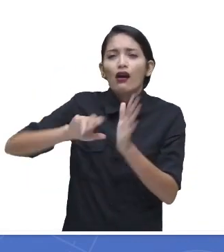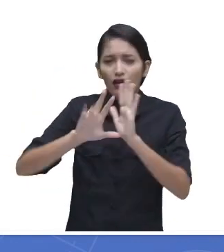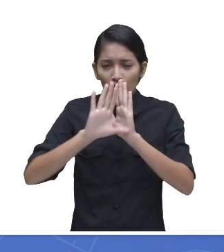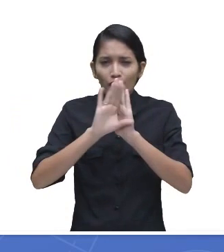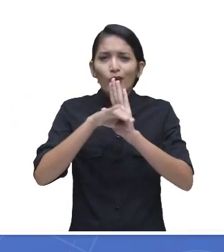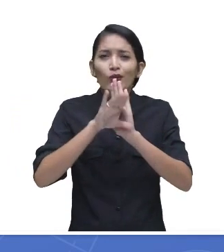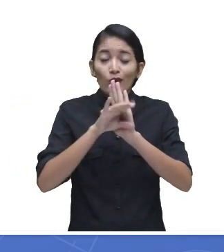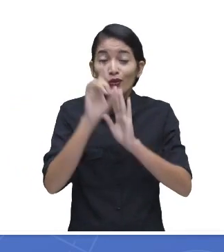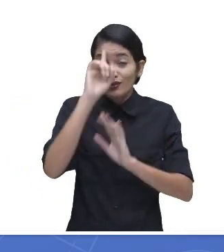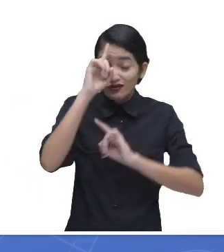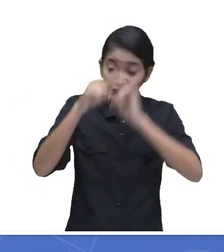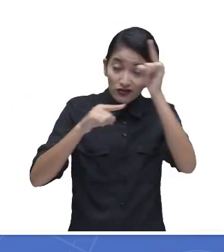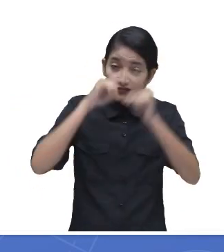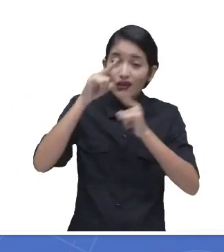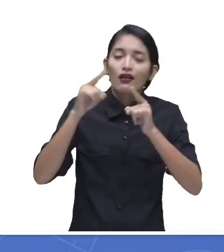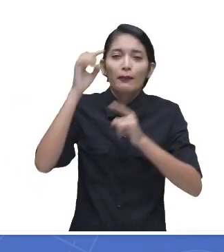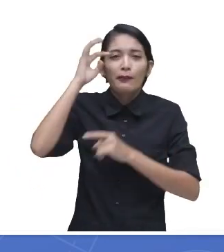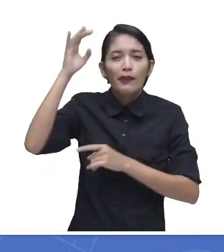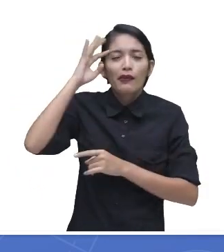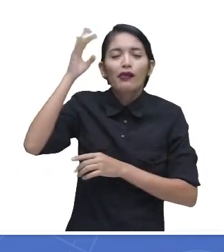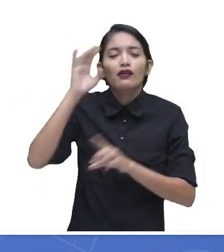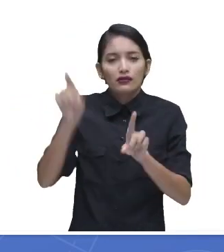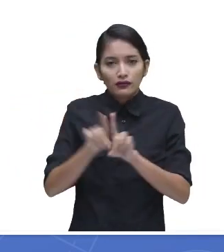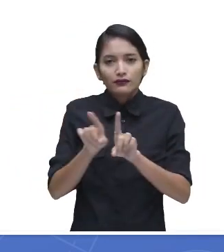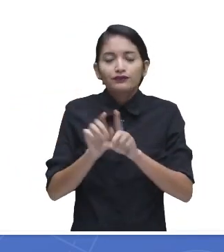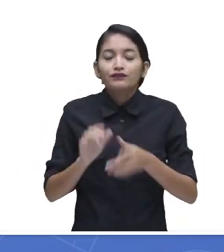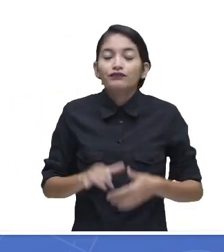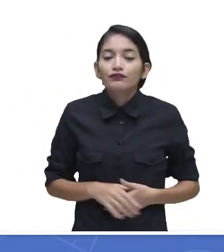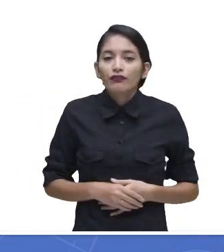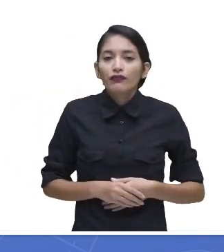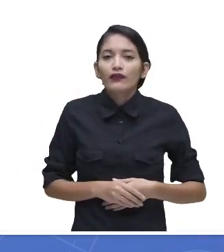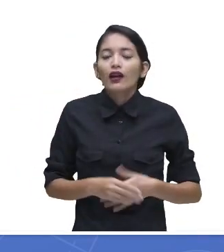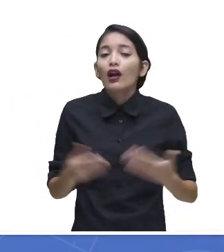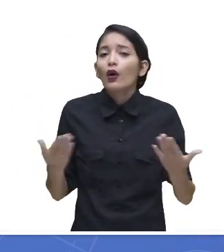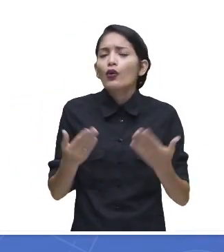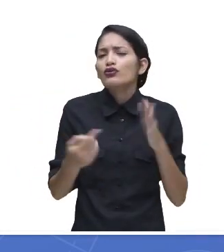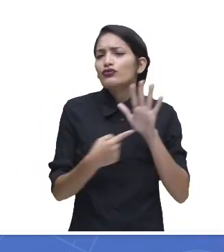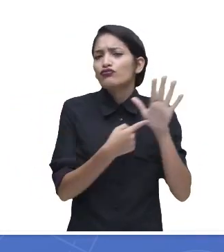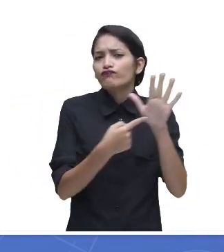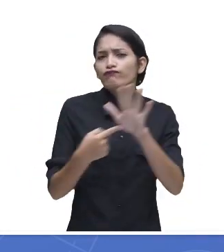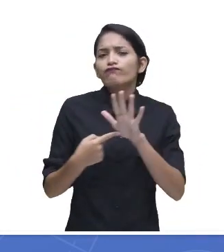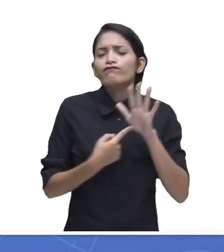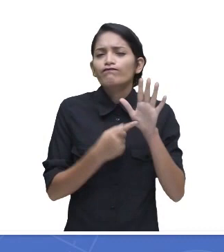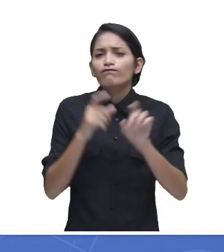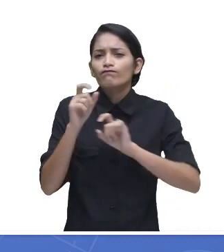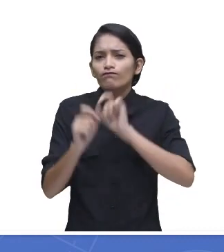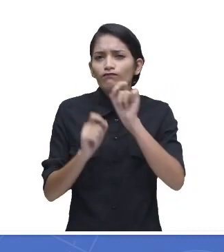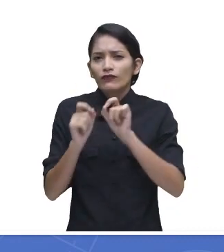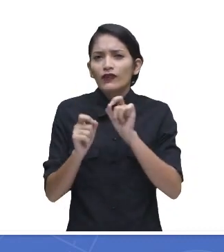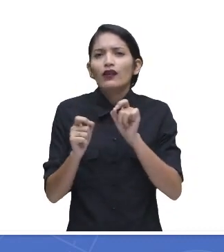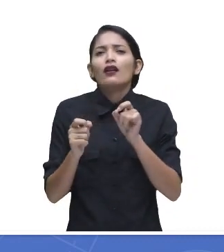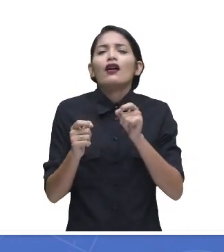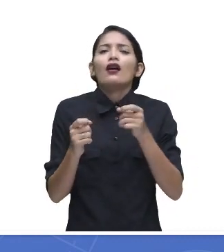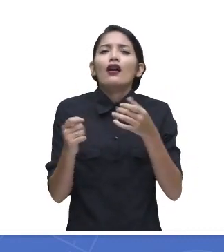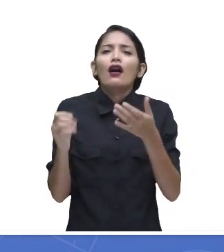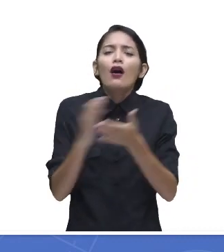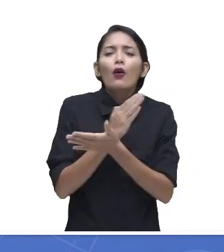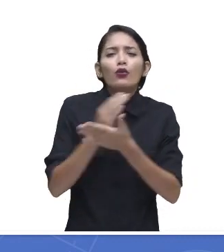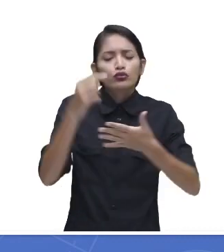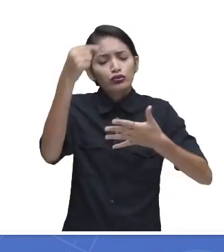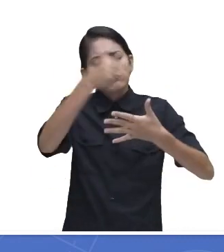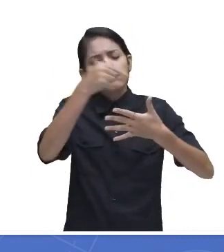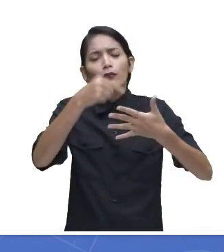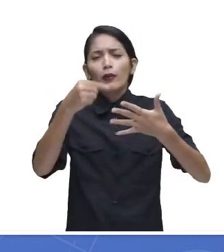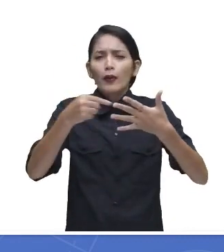ideias, reflexões. E hoje a gente vai apontar para vocês aqui alguns pontos importantes, né, que vai ajudar